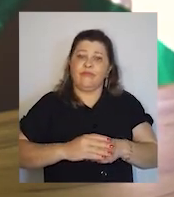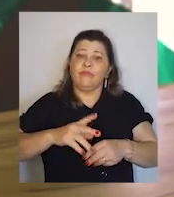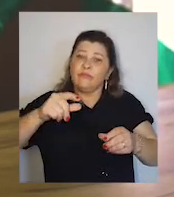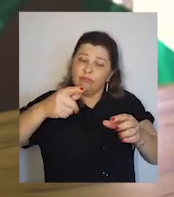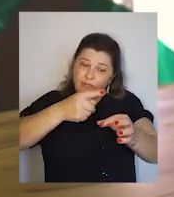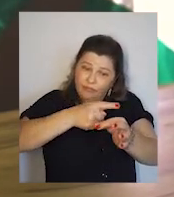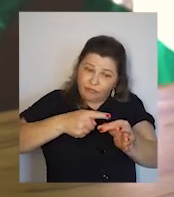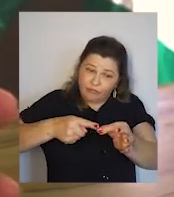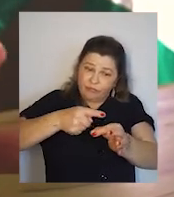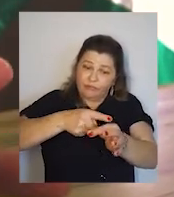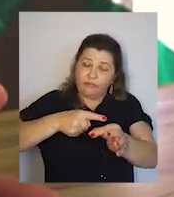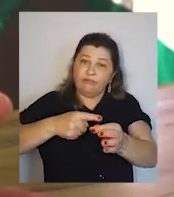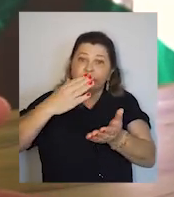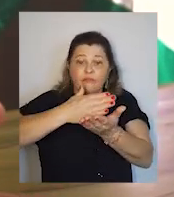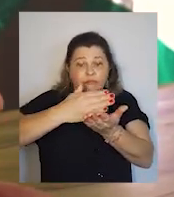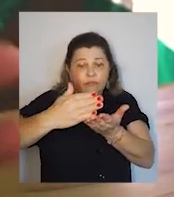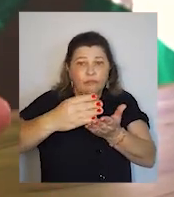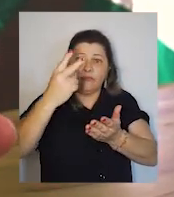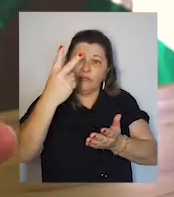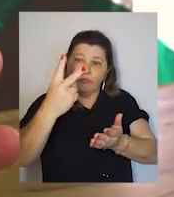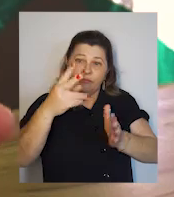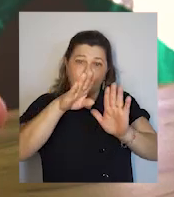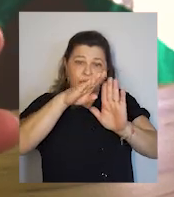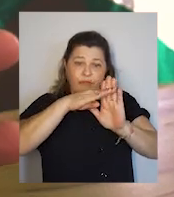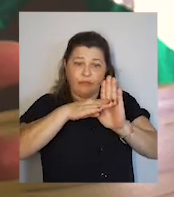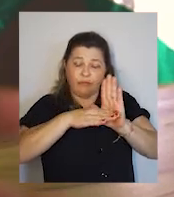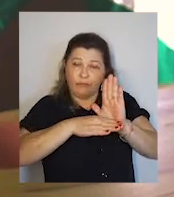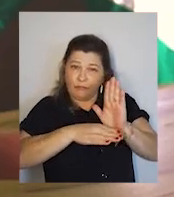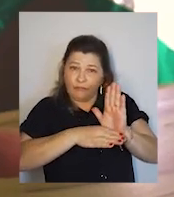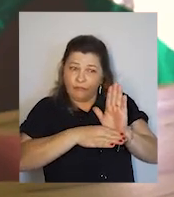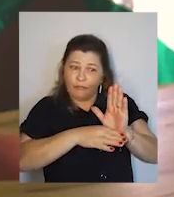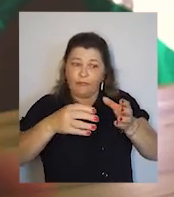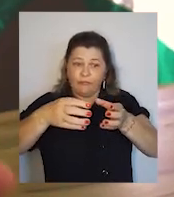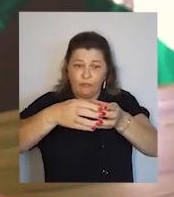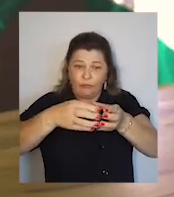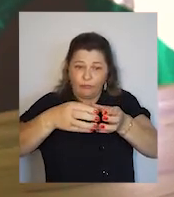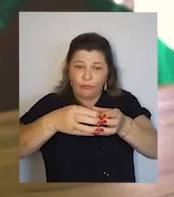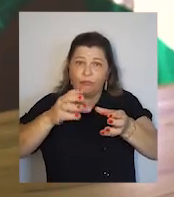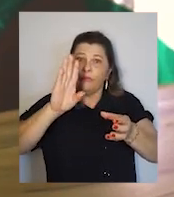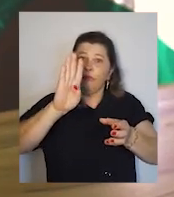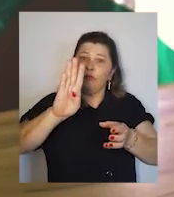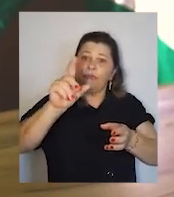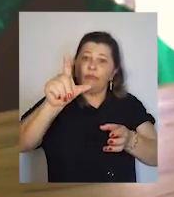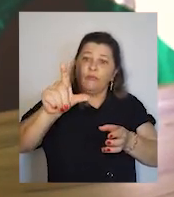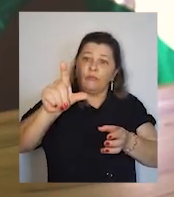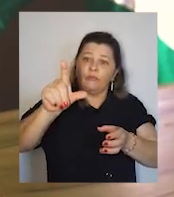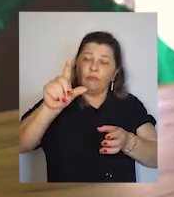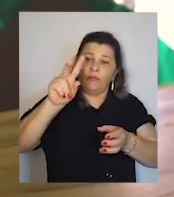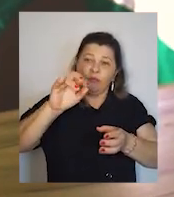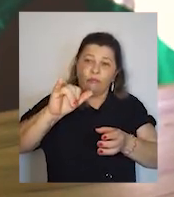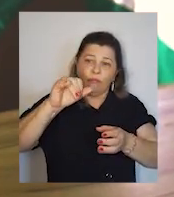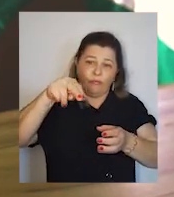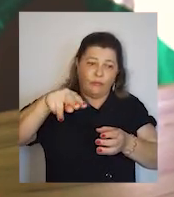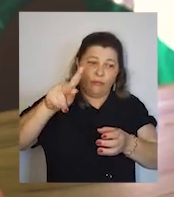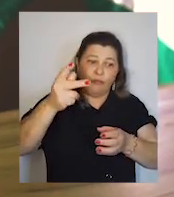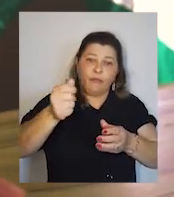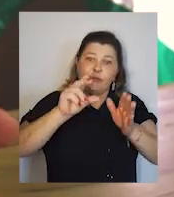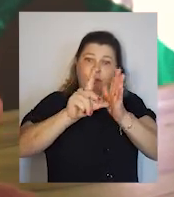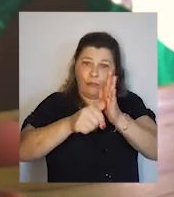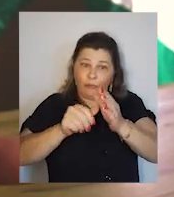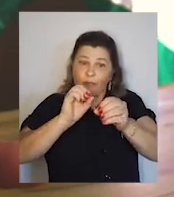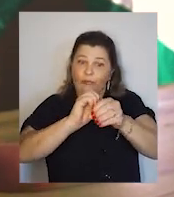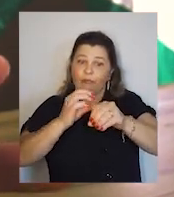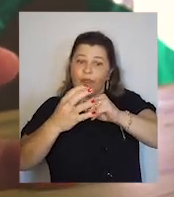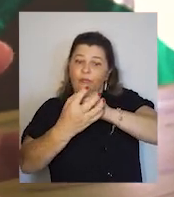nosso município. Iniciamos 2 programas. O Clube do Bolinha iniciou lá em 2021, pós-pandemia,